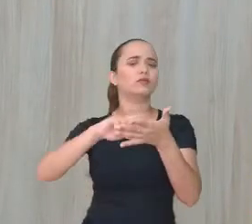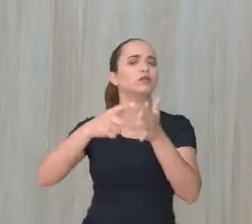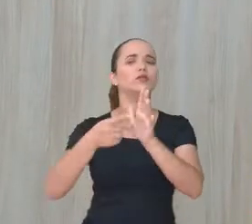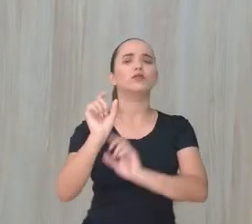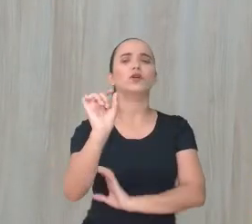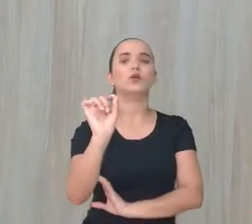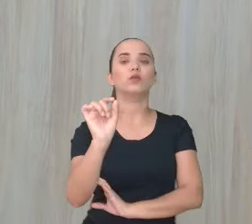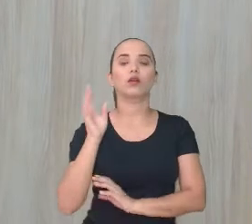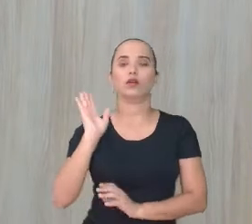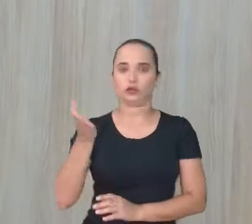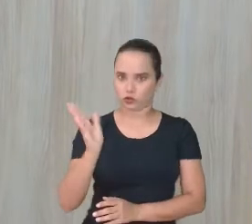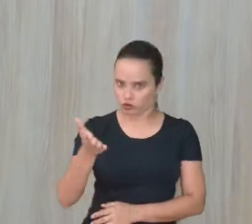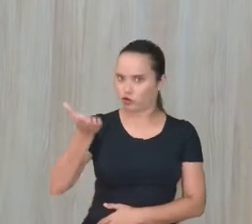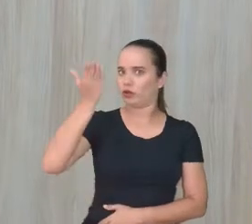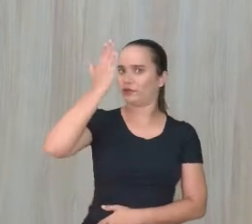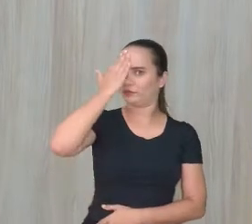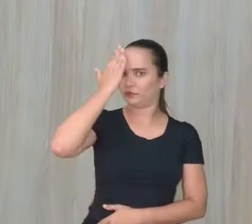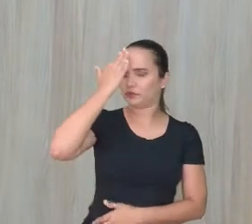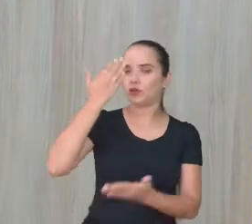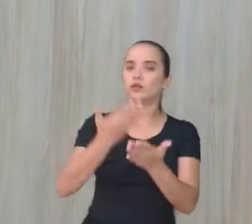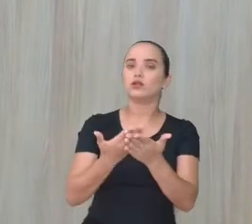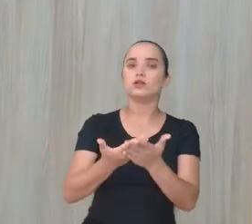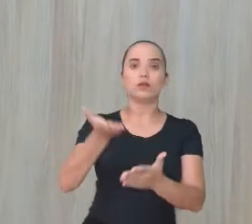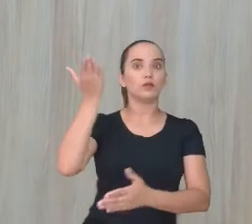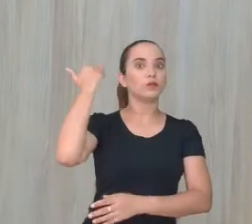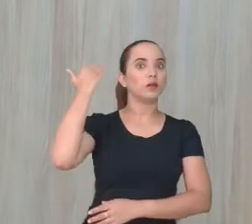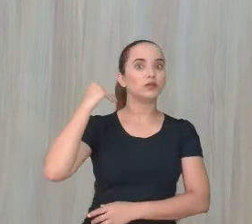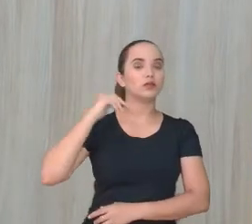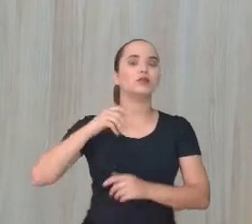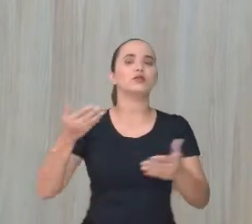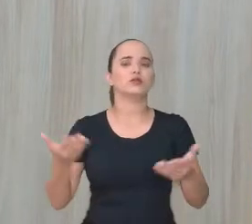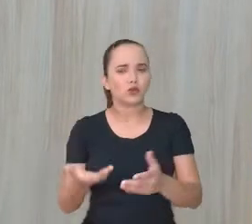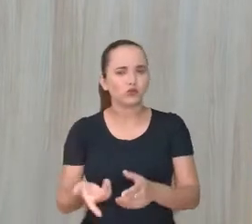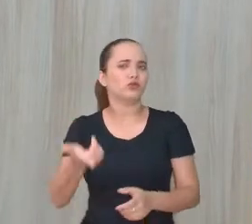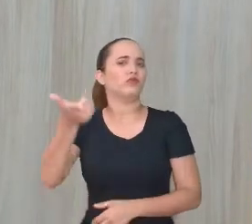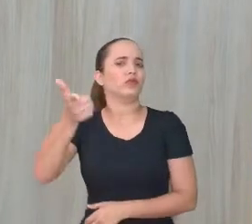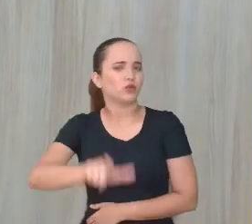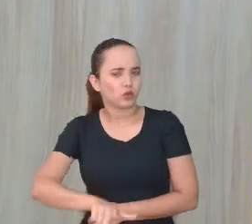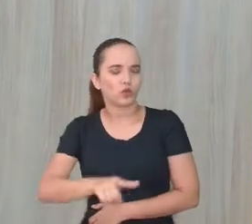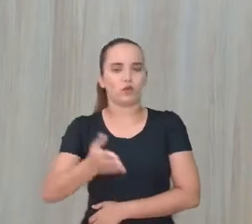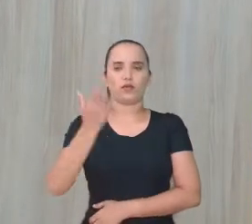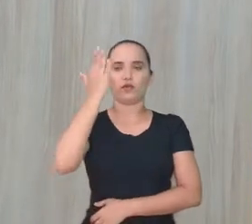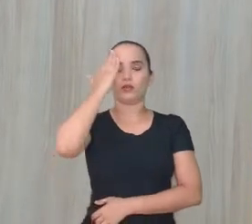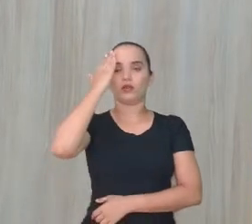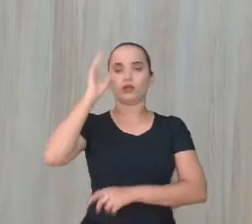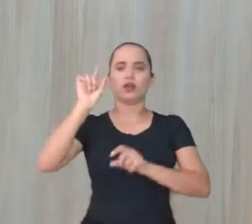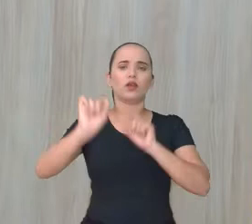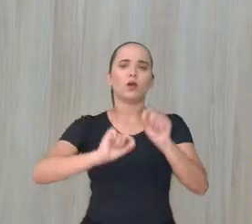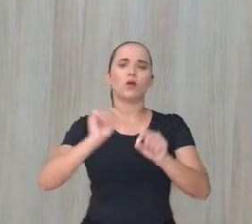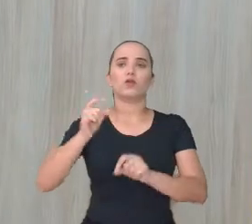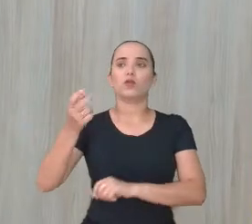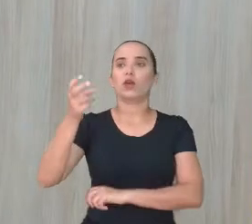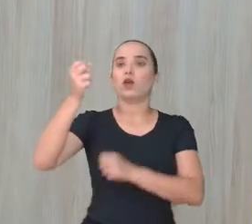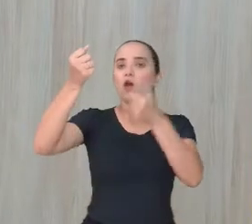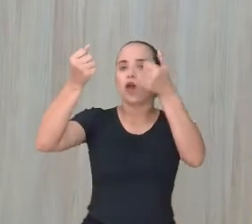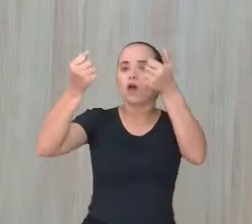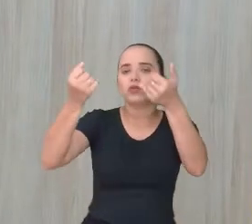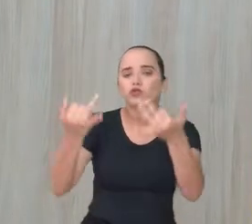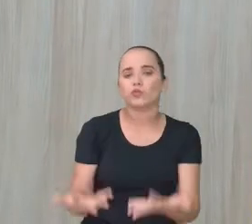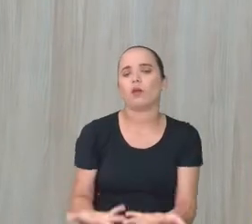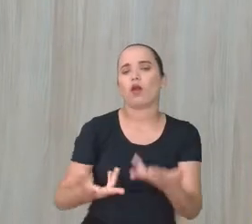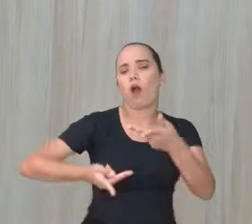vai entender hoje, novamente, esse relatar como o falar, o contar,